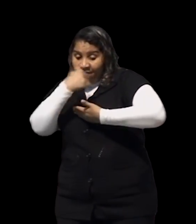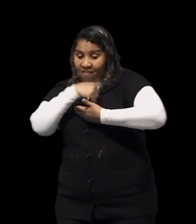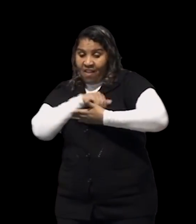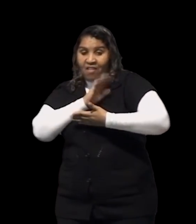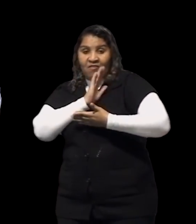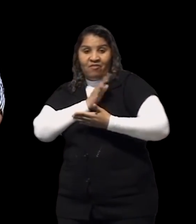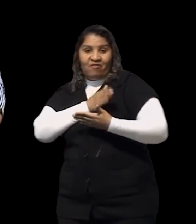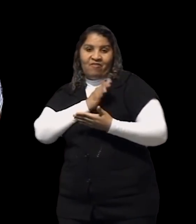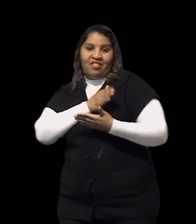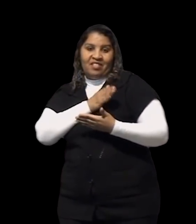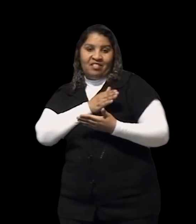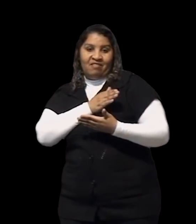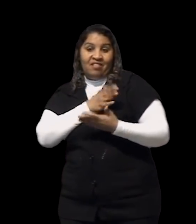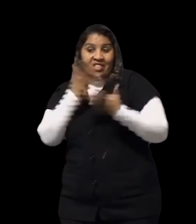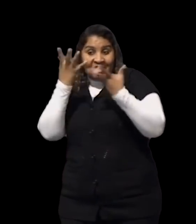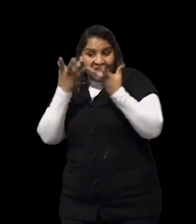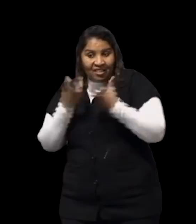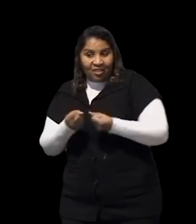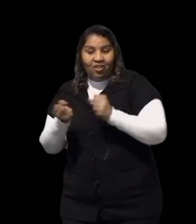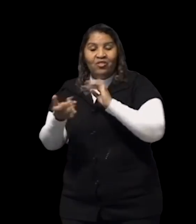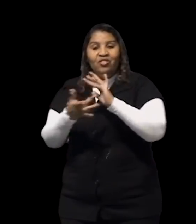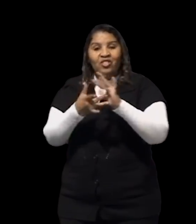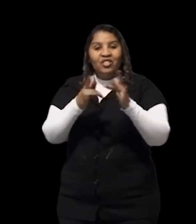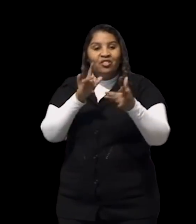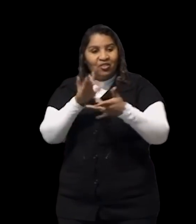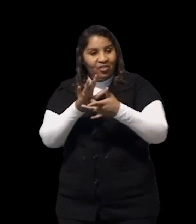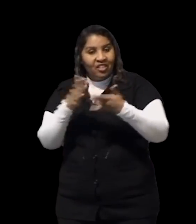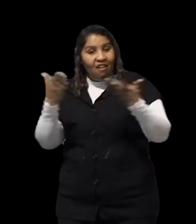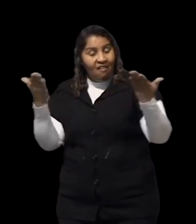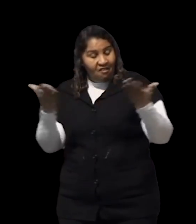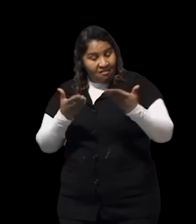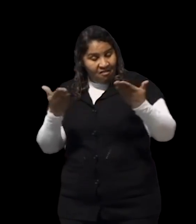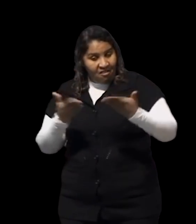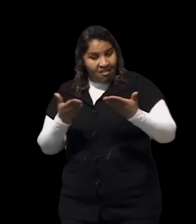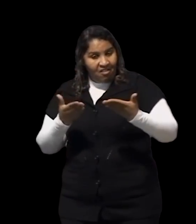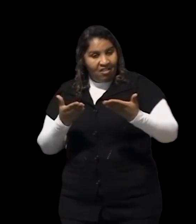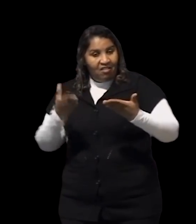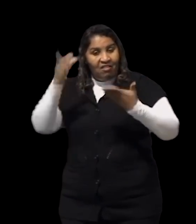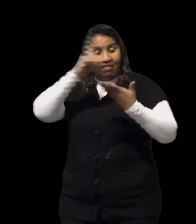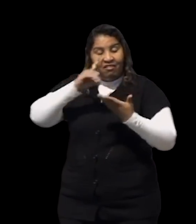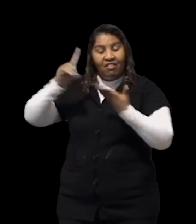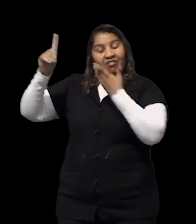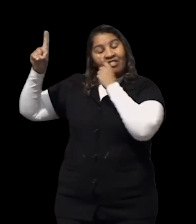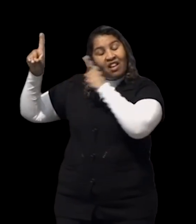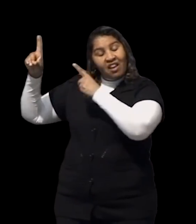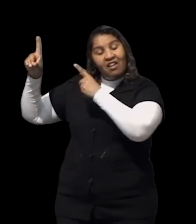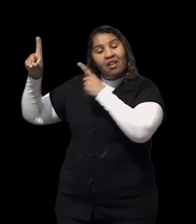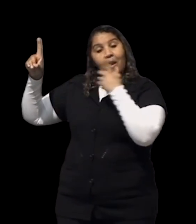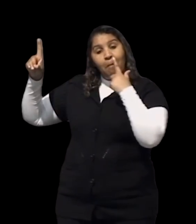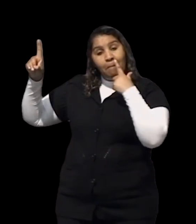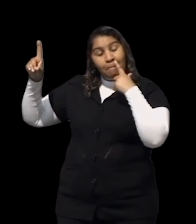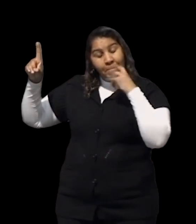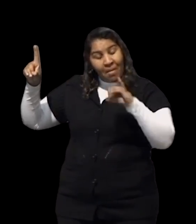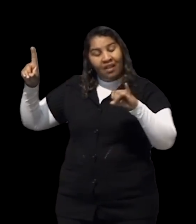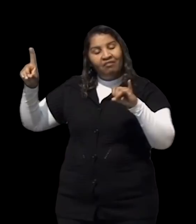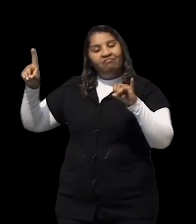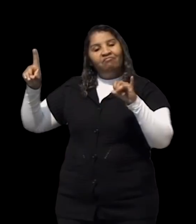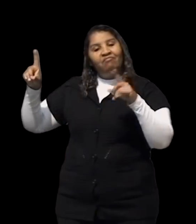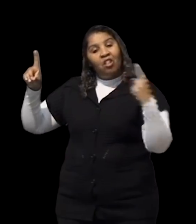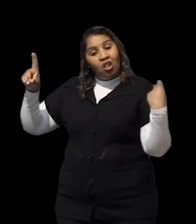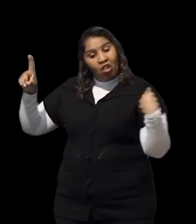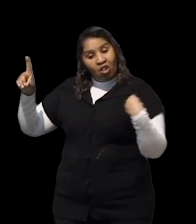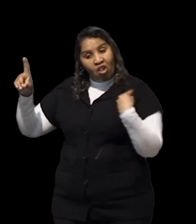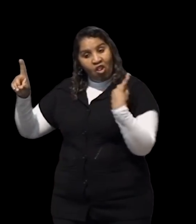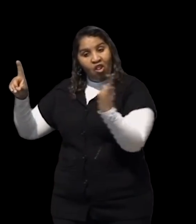você está me deu de pai essa crise de identidade ela deve ser lançada a fora da sua vida para que